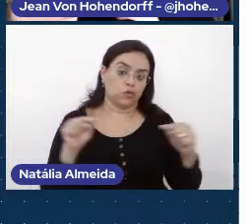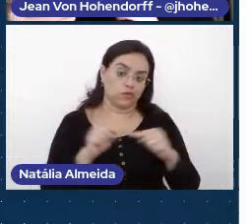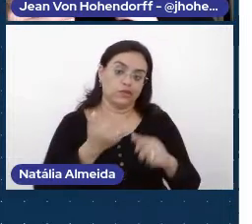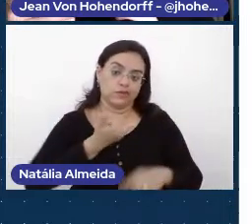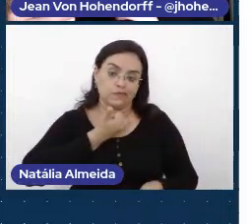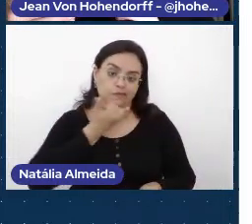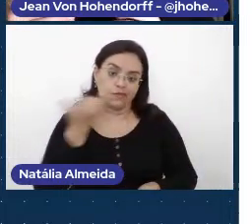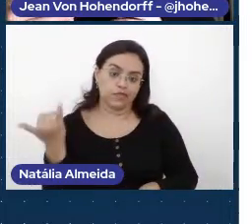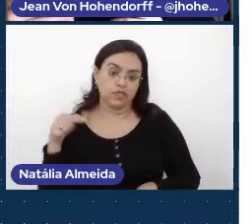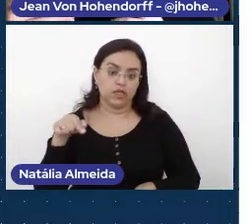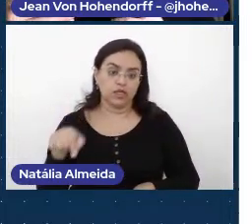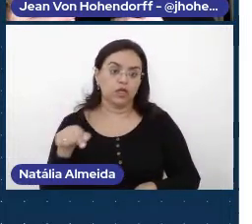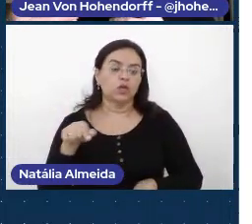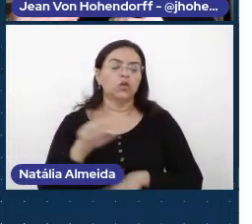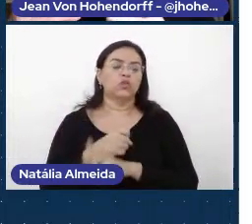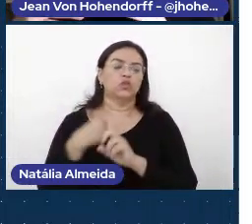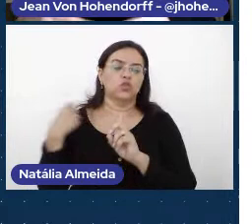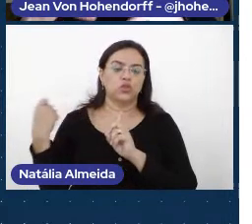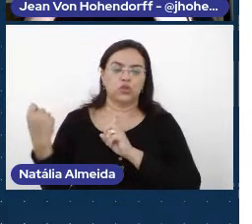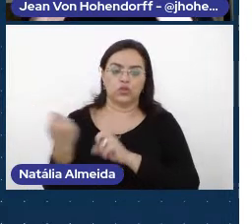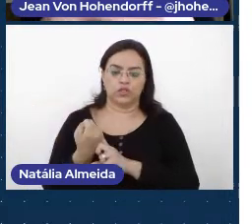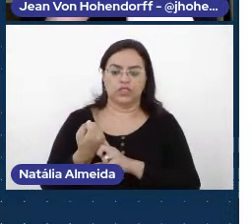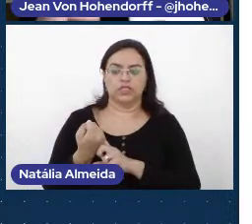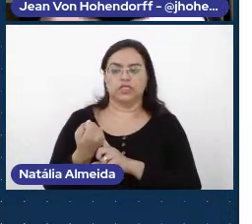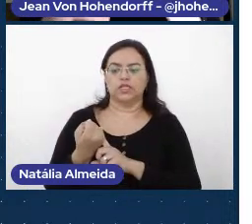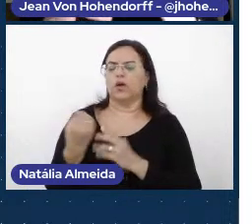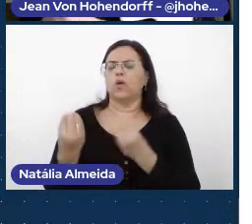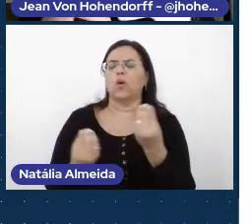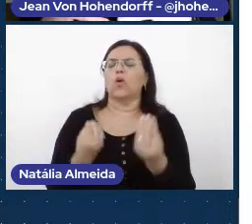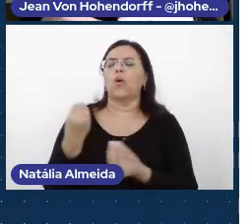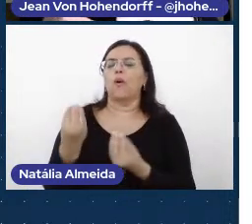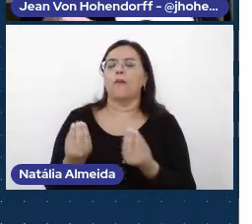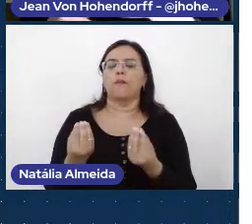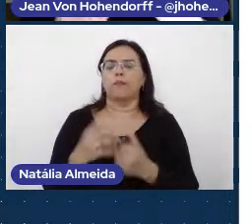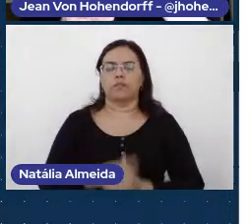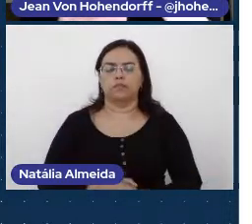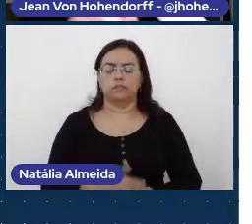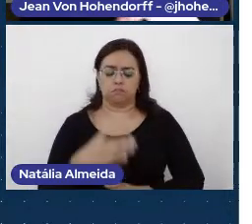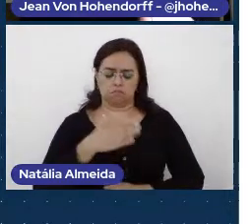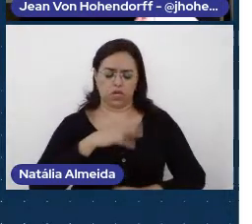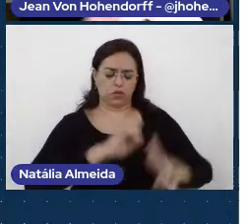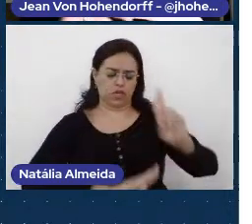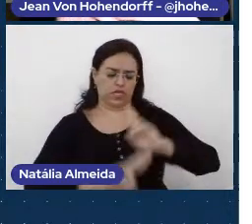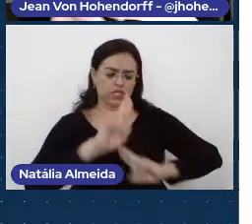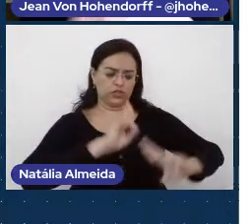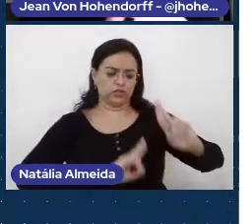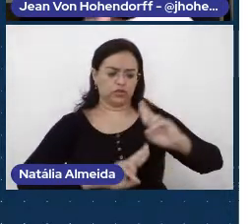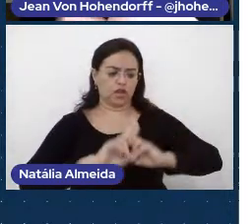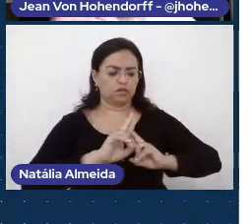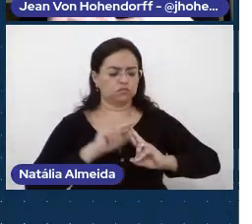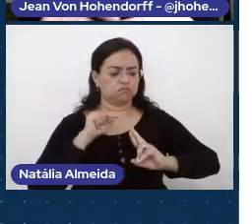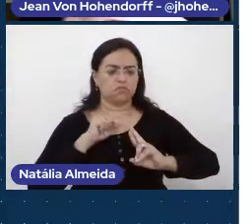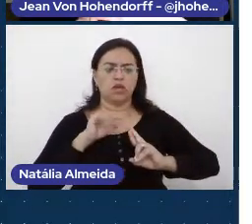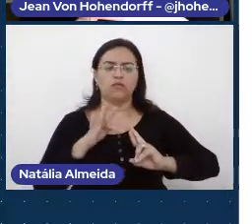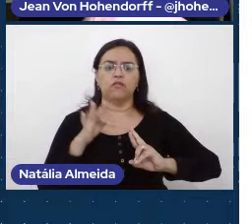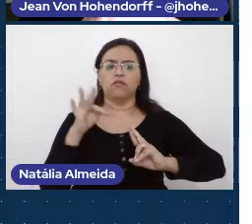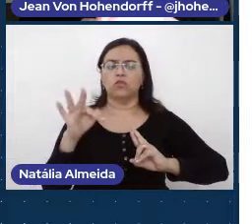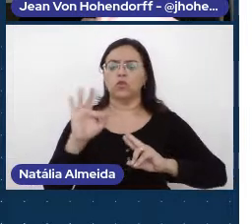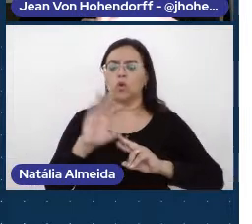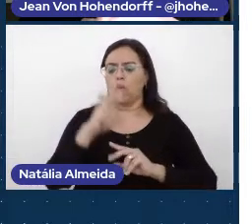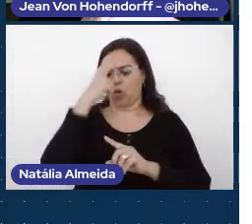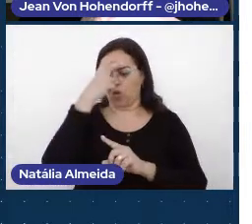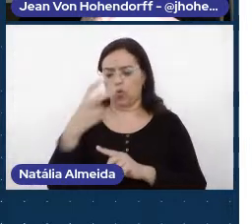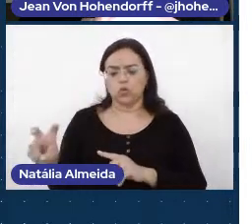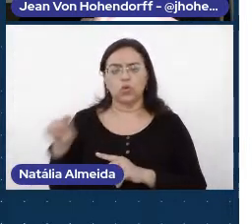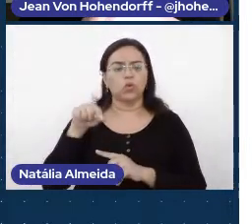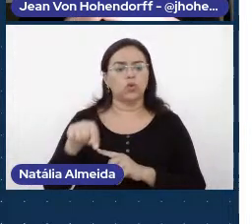da pesquisa qualitativa, e qual é a implicação desse meu resultado com a natureza cultural, contextual e